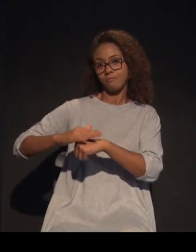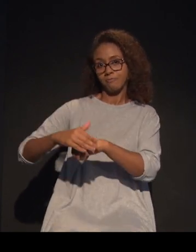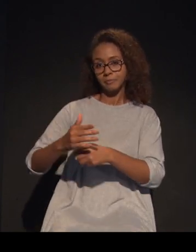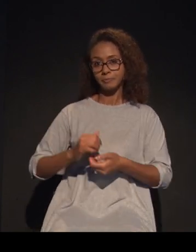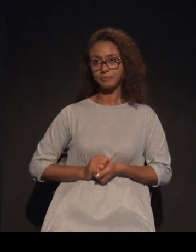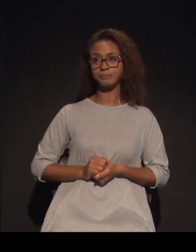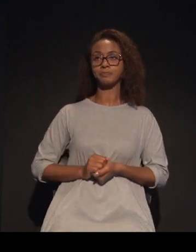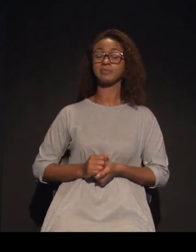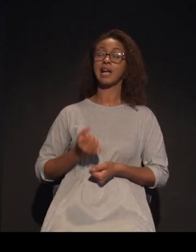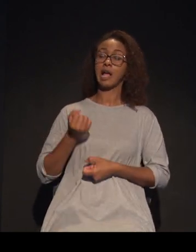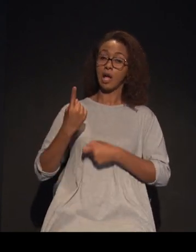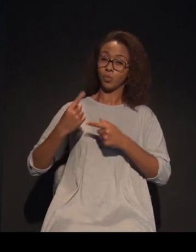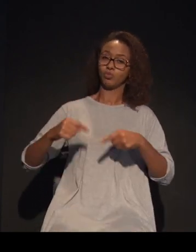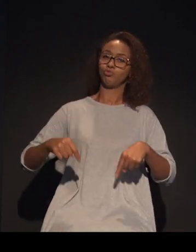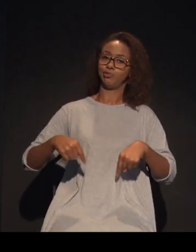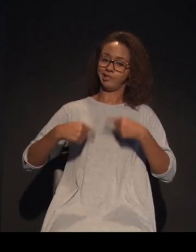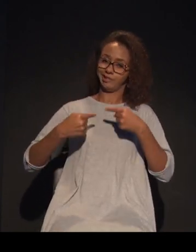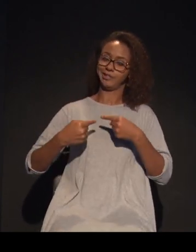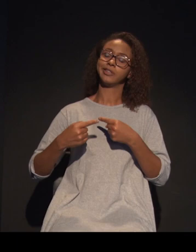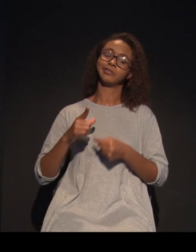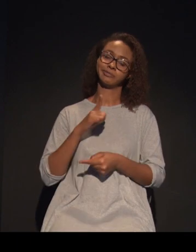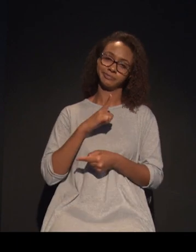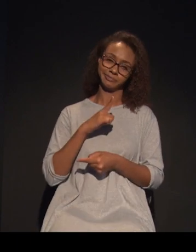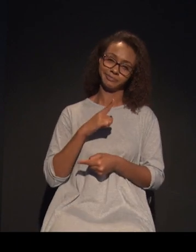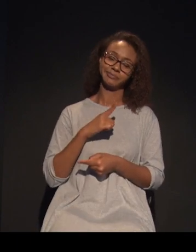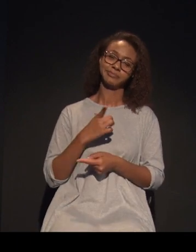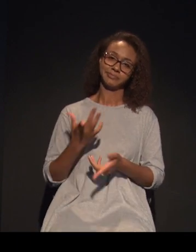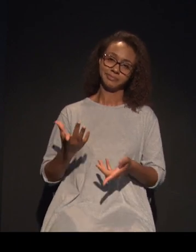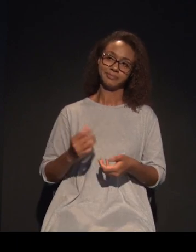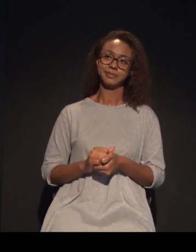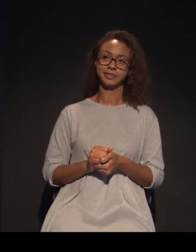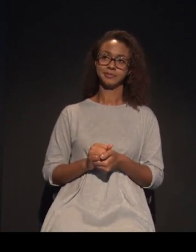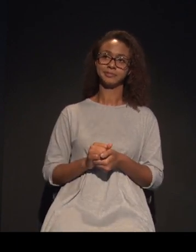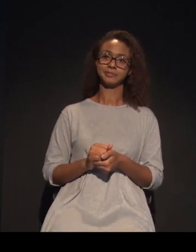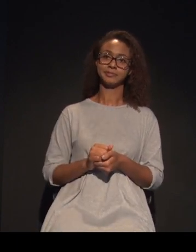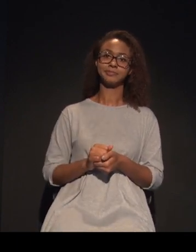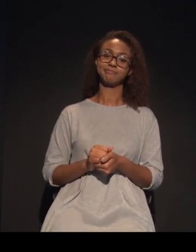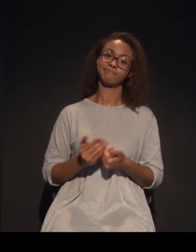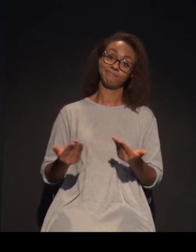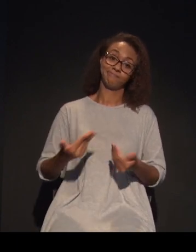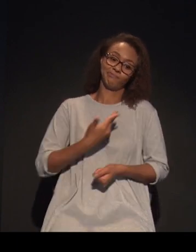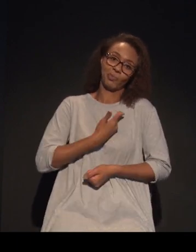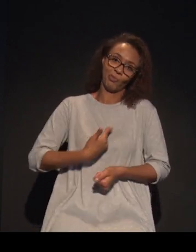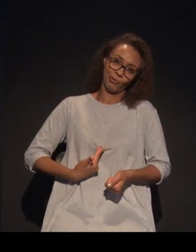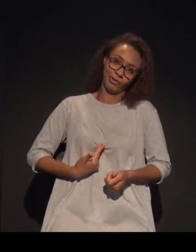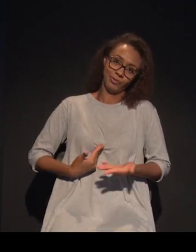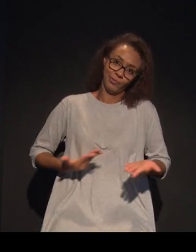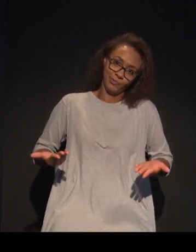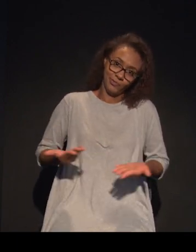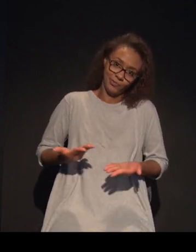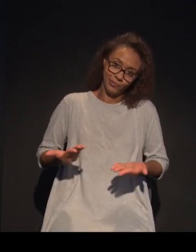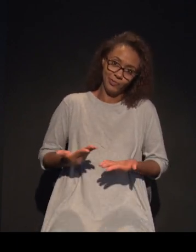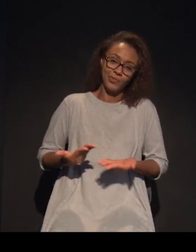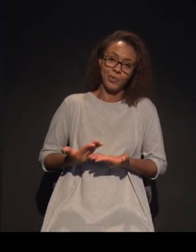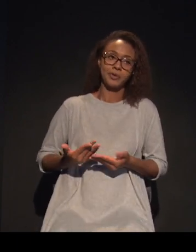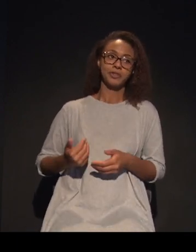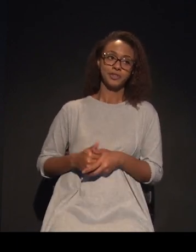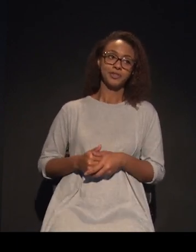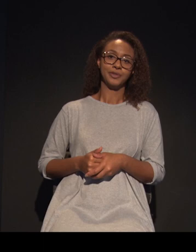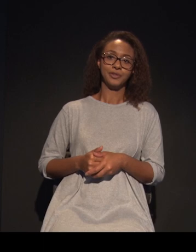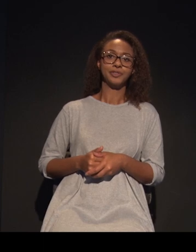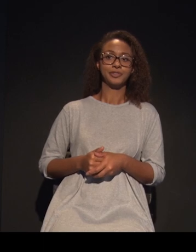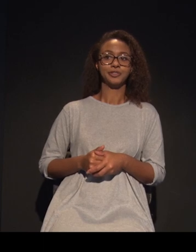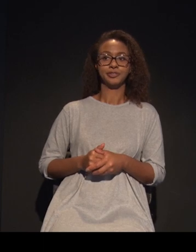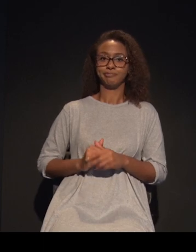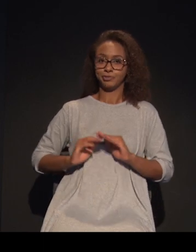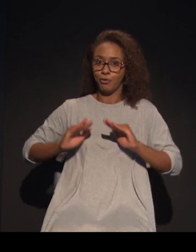enfrentando algum desafio é comum a gente ver né que o governo está trabalhando mais cilada